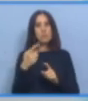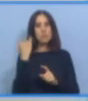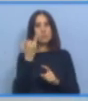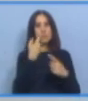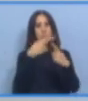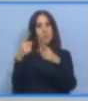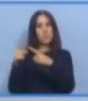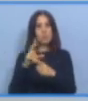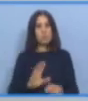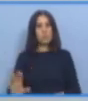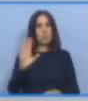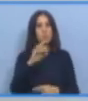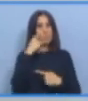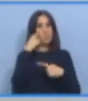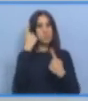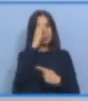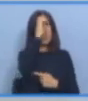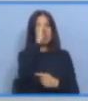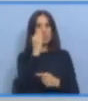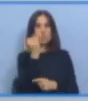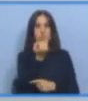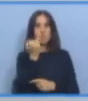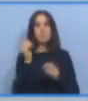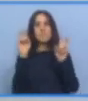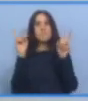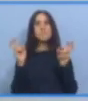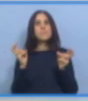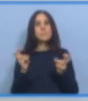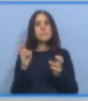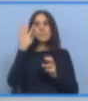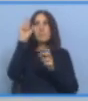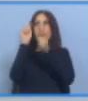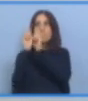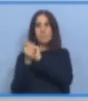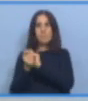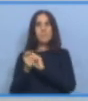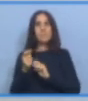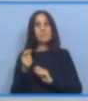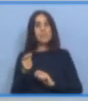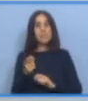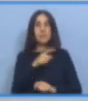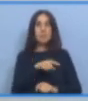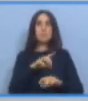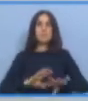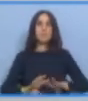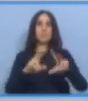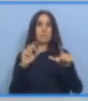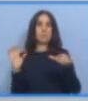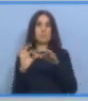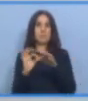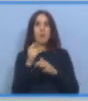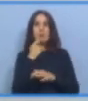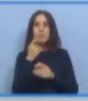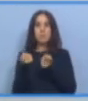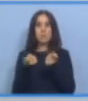organismos nacionais, organismos públicos, que trabalham as questões das alterações climáticas e as questões do desenvolvimento. Portanto, que haja uma